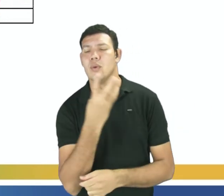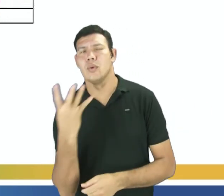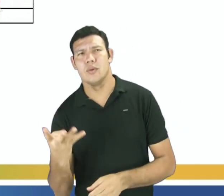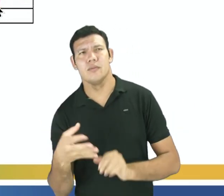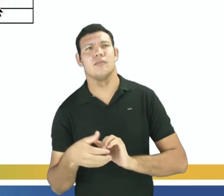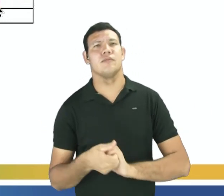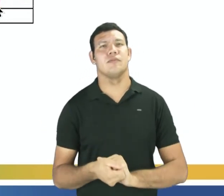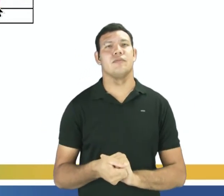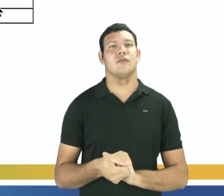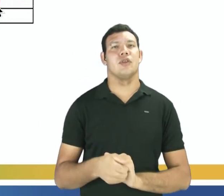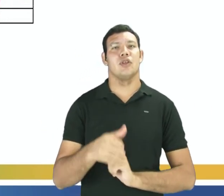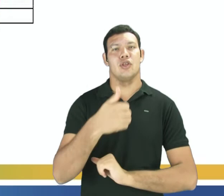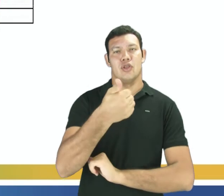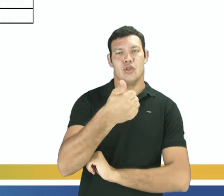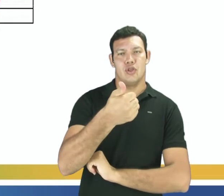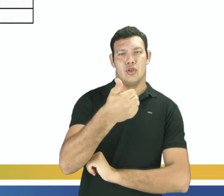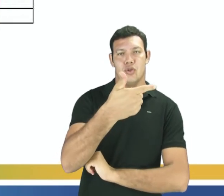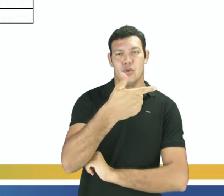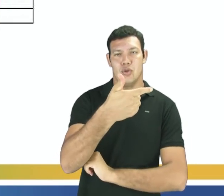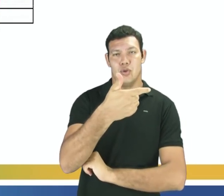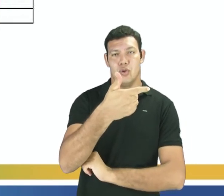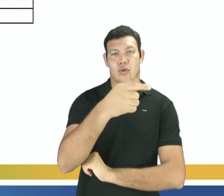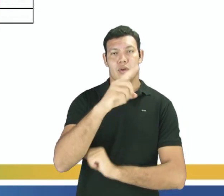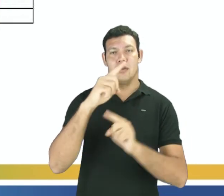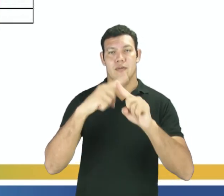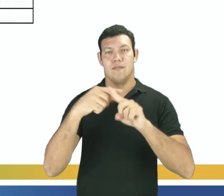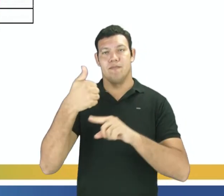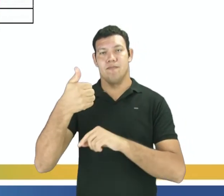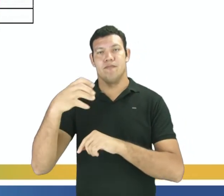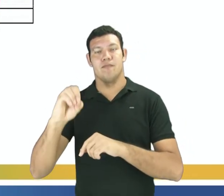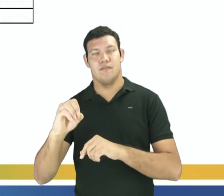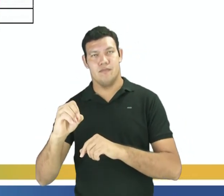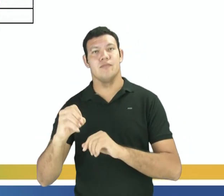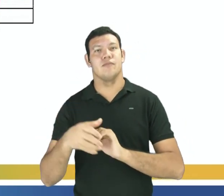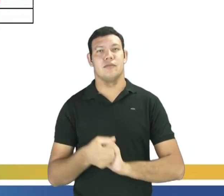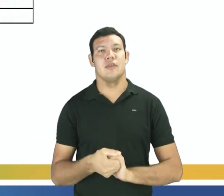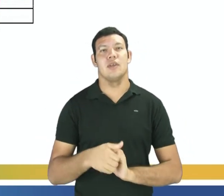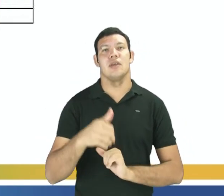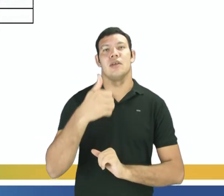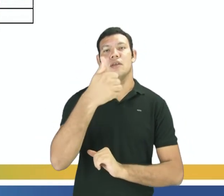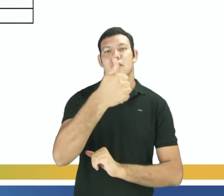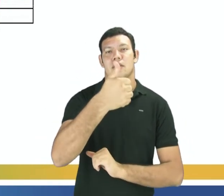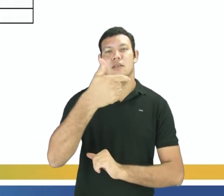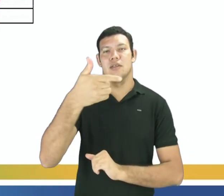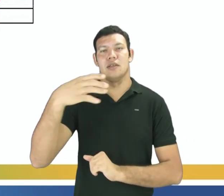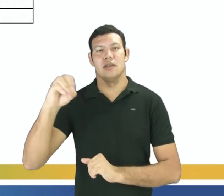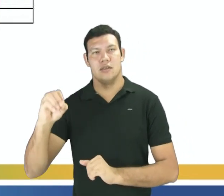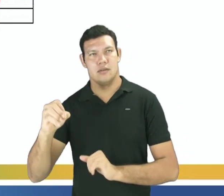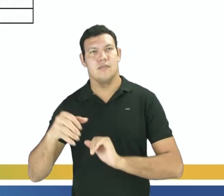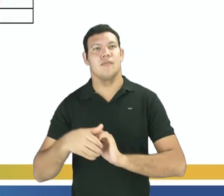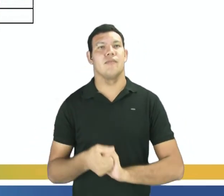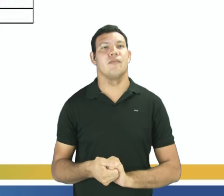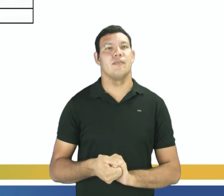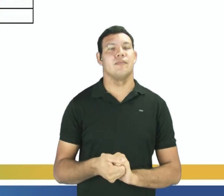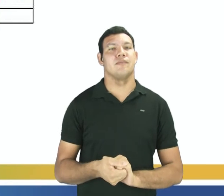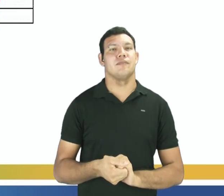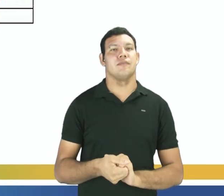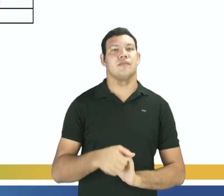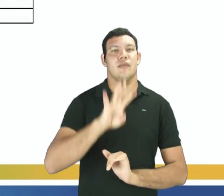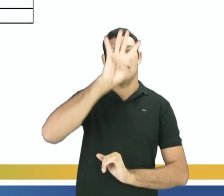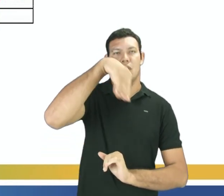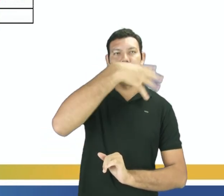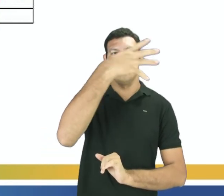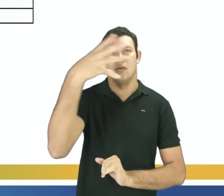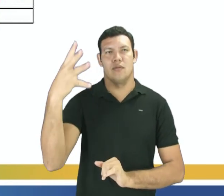12 vezes 10, por isso 120. Houve um aumento, 30 novos alunos, por isso que aqui nós temos 50. Haviam 20